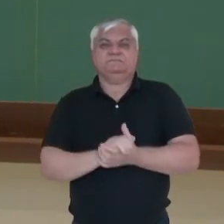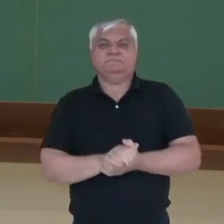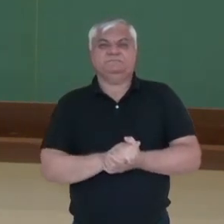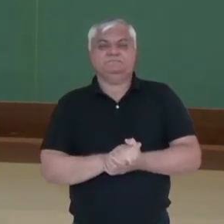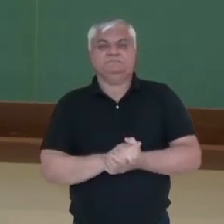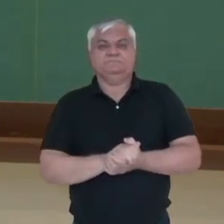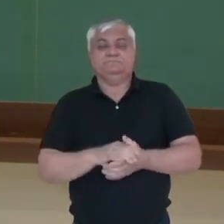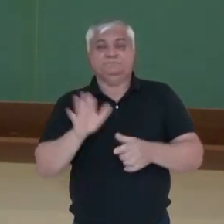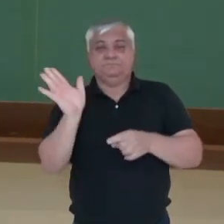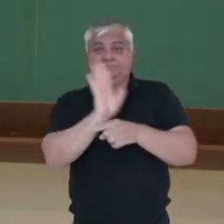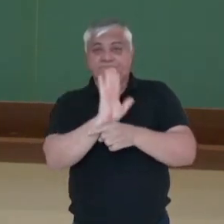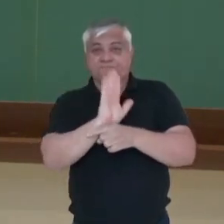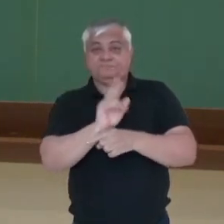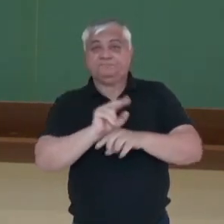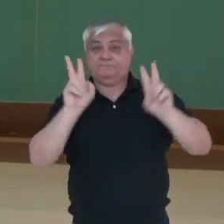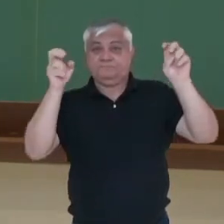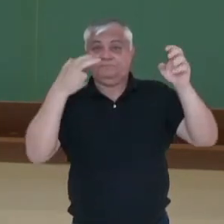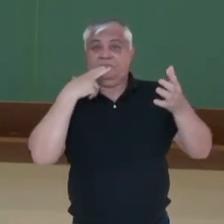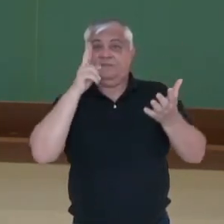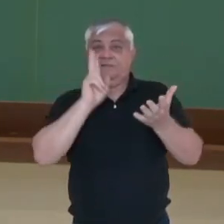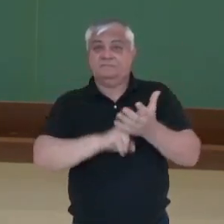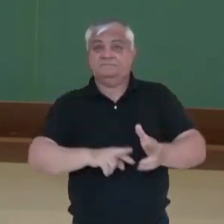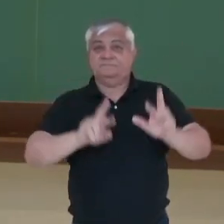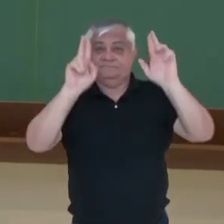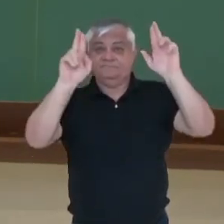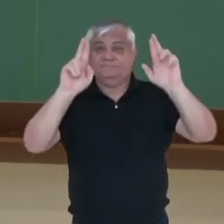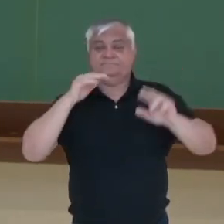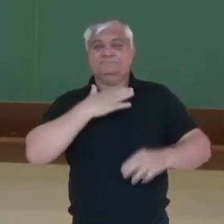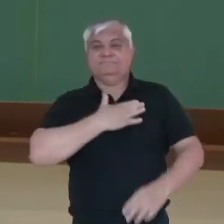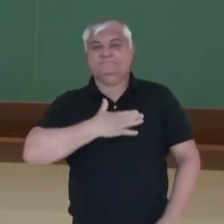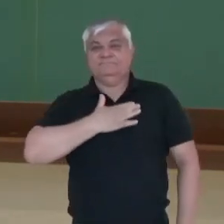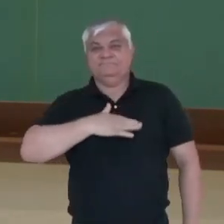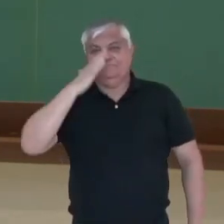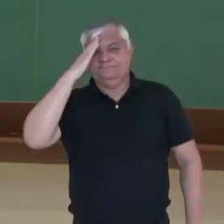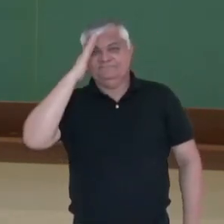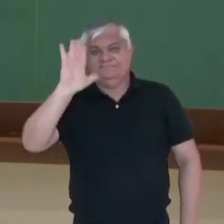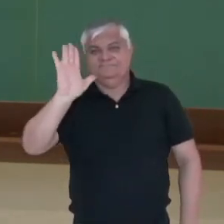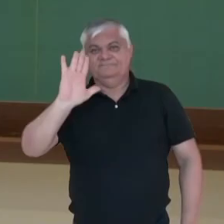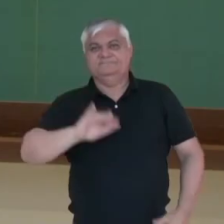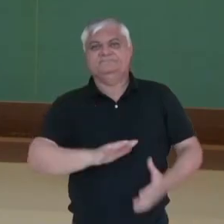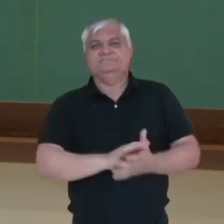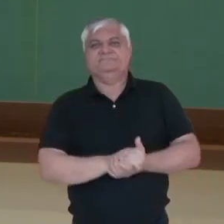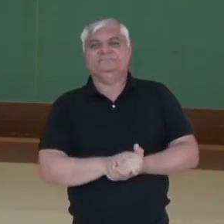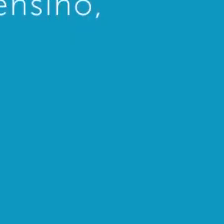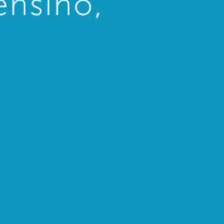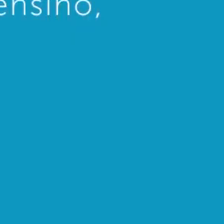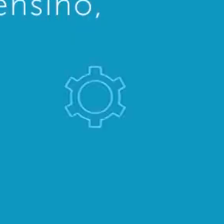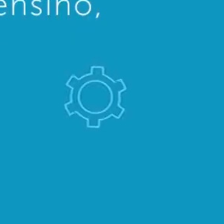Neste vídeo falamos sobre carta. Espero que vocês tenham gostado e até breve.